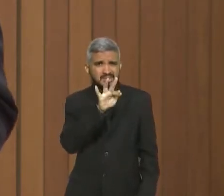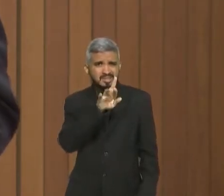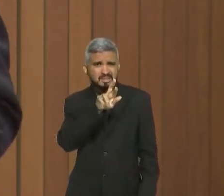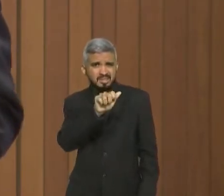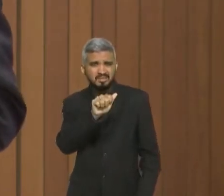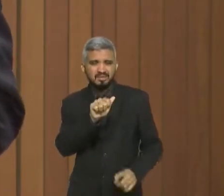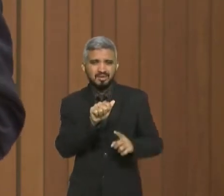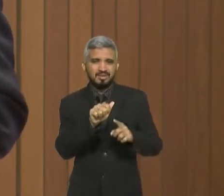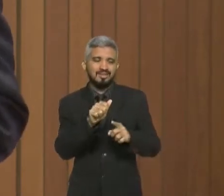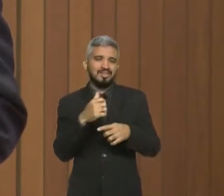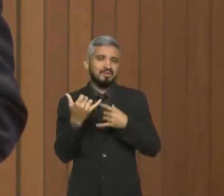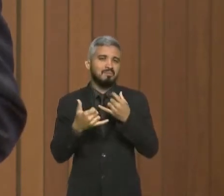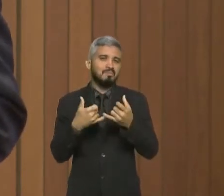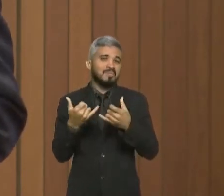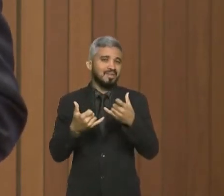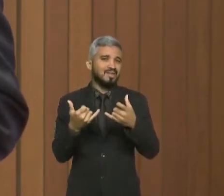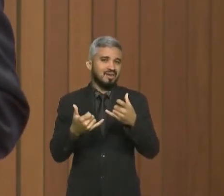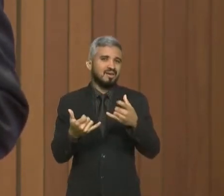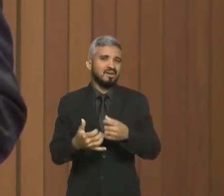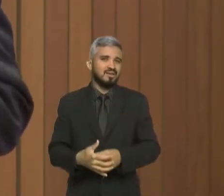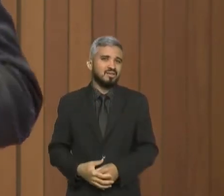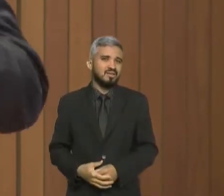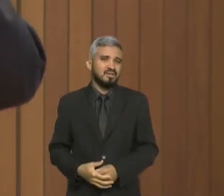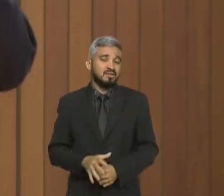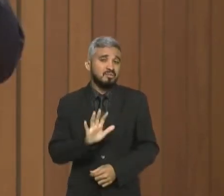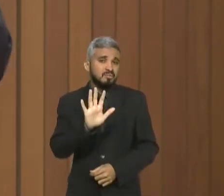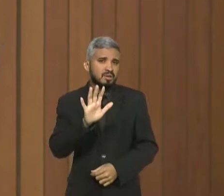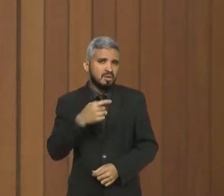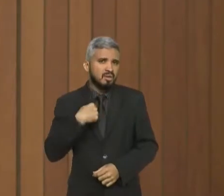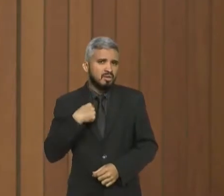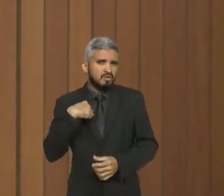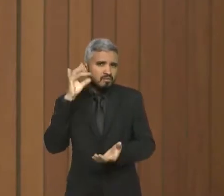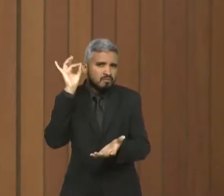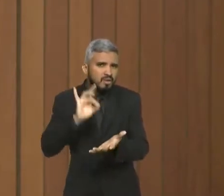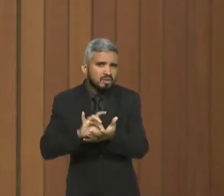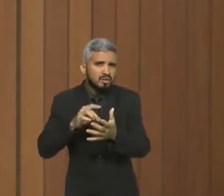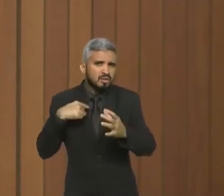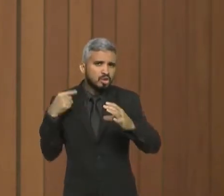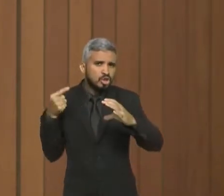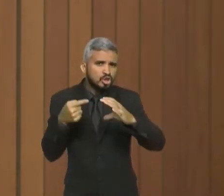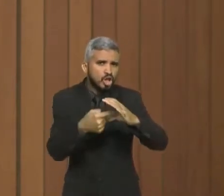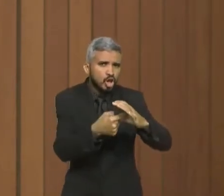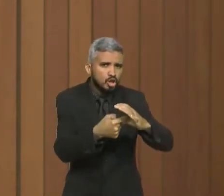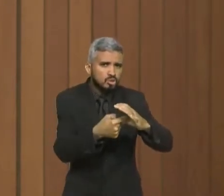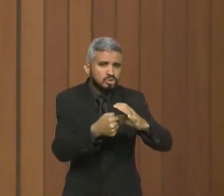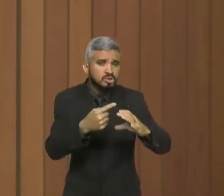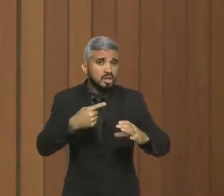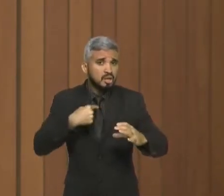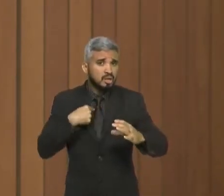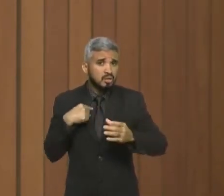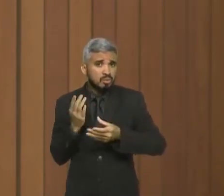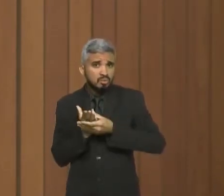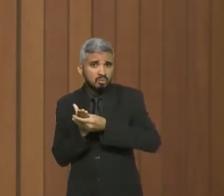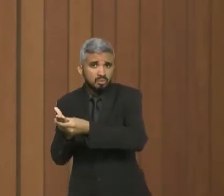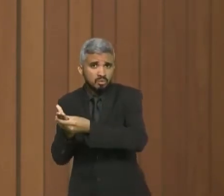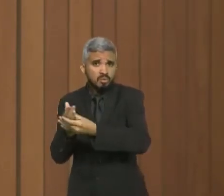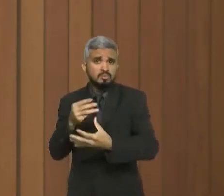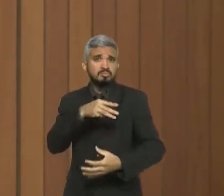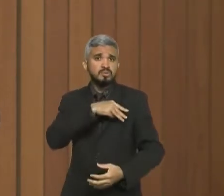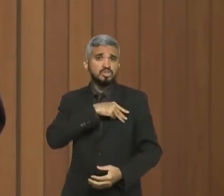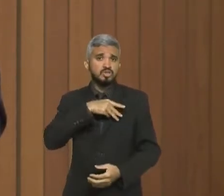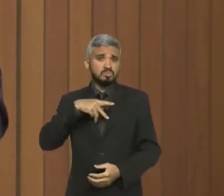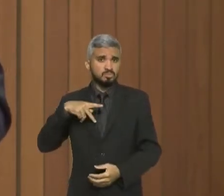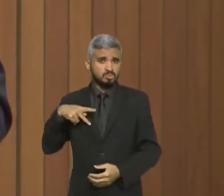denúncia aqui para vocês, porque vou levar conhecimento do Ministério Público, que, aliás, já está